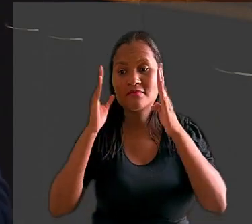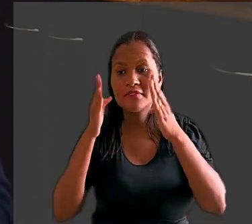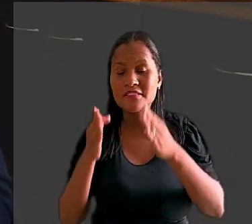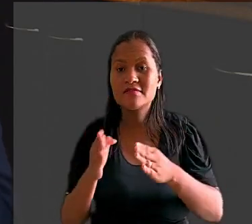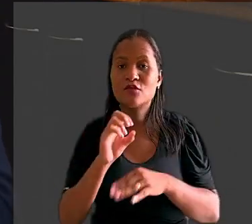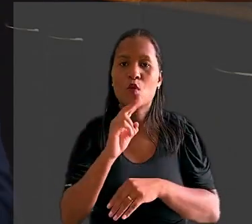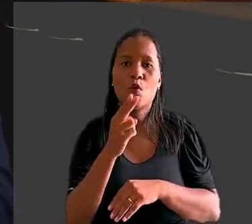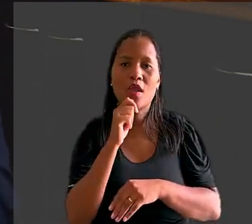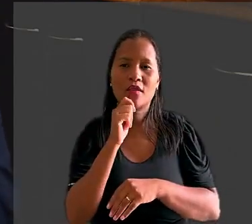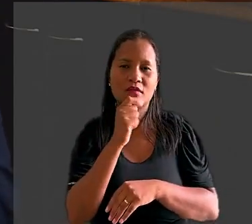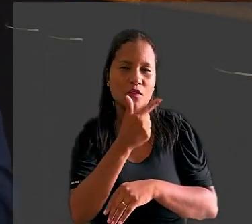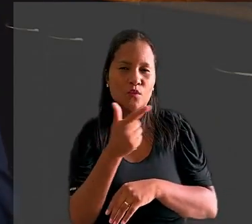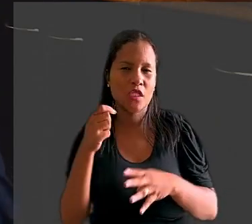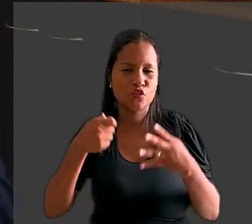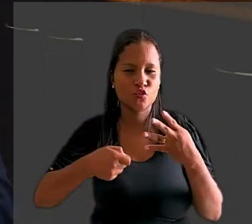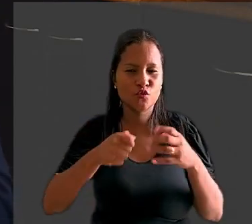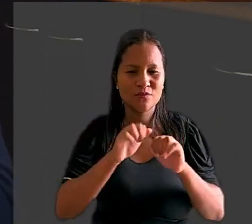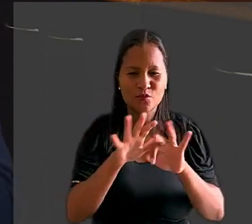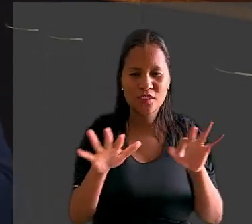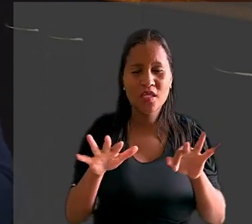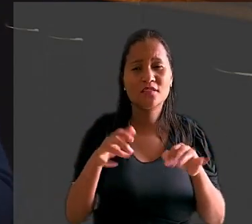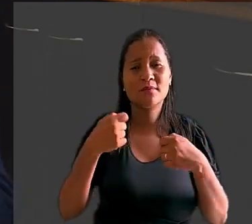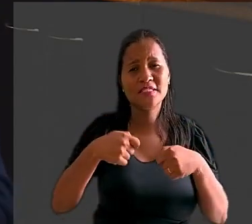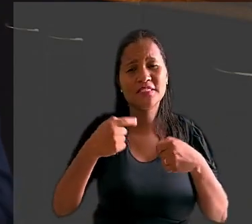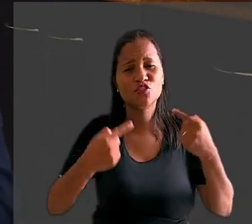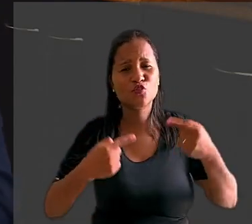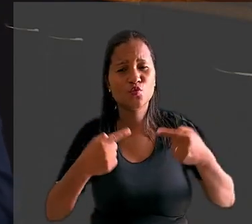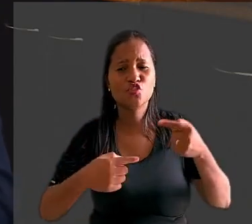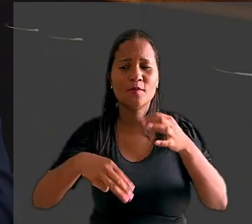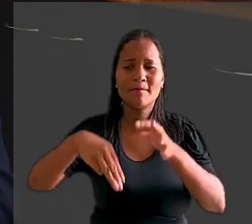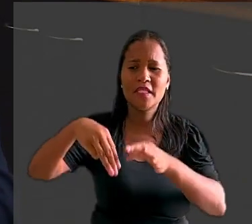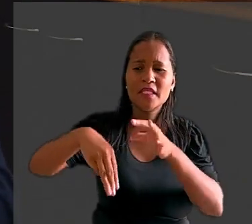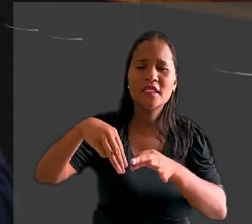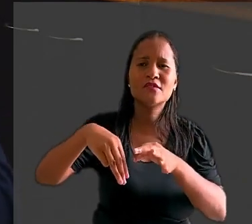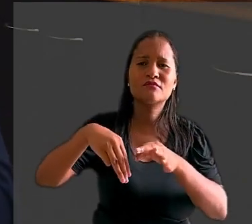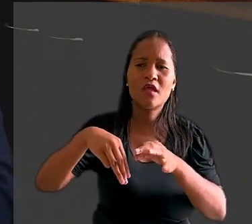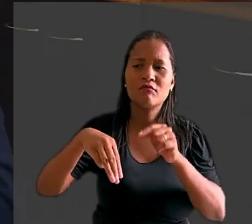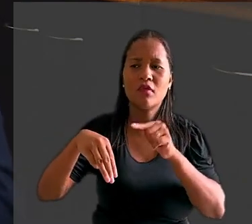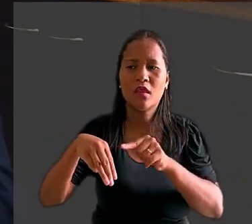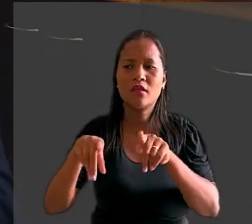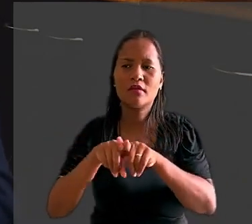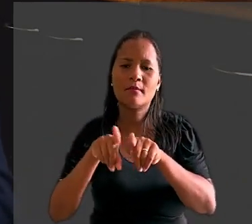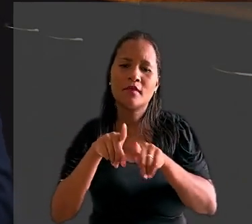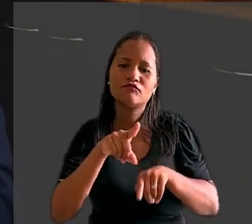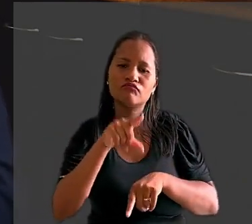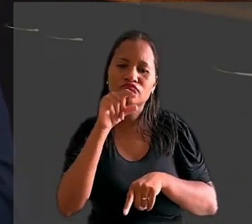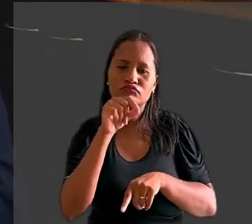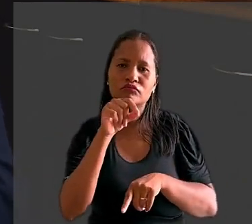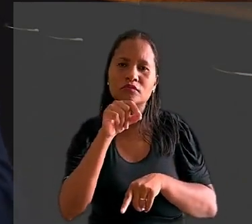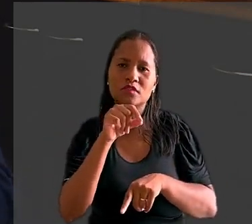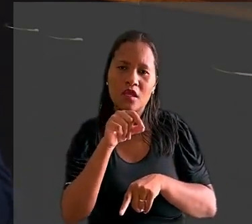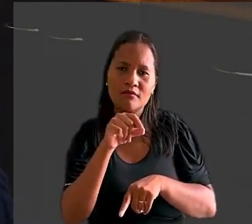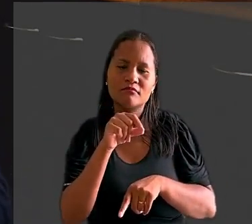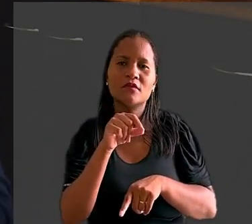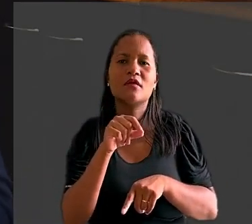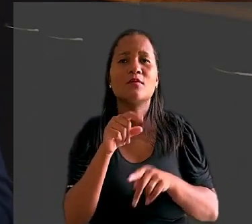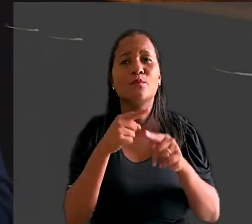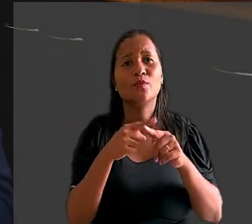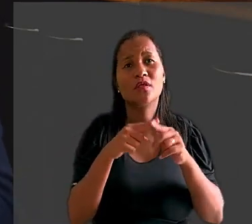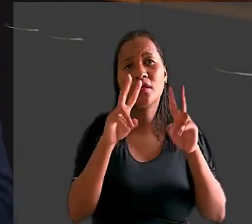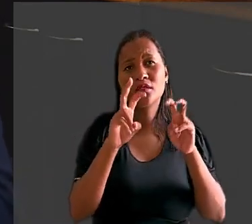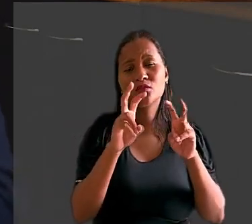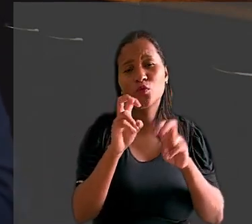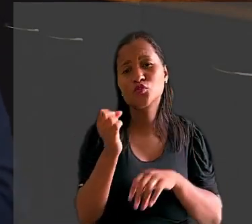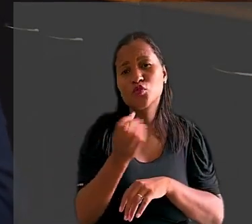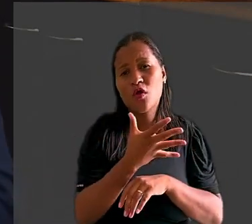tem jurisprudência, discutir com o ministro também vai decidir aquela questão com mais vagar, porque se trata de questões novas ou